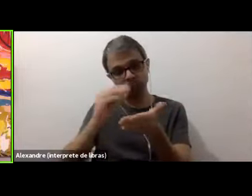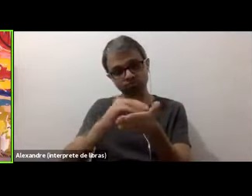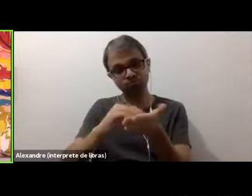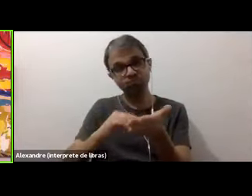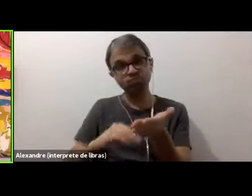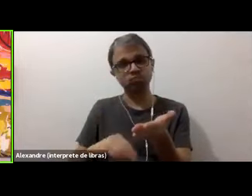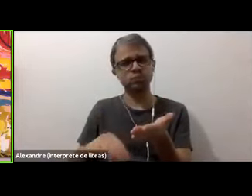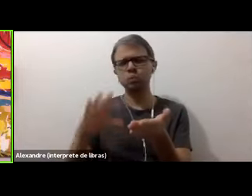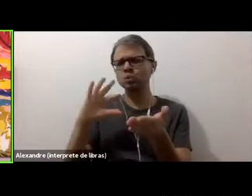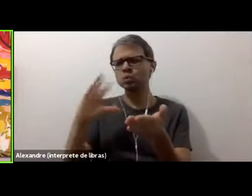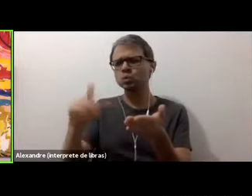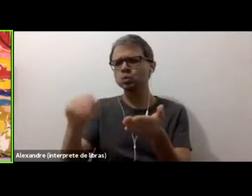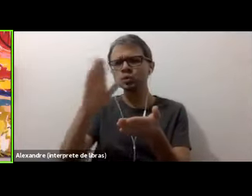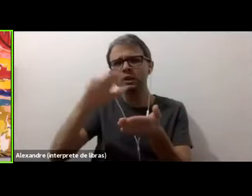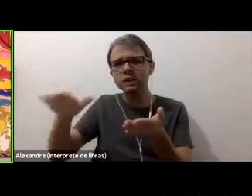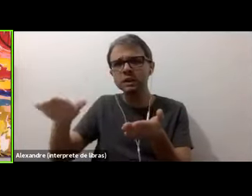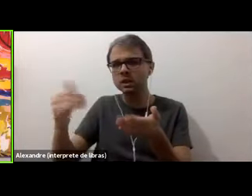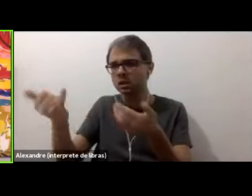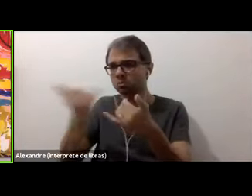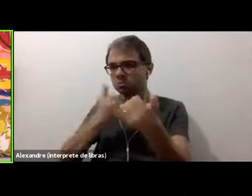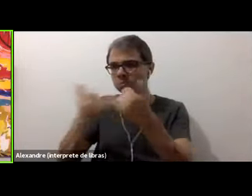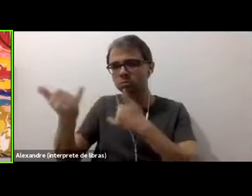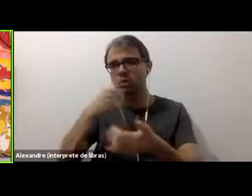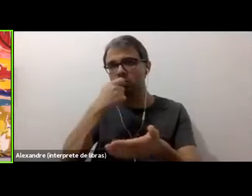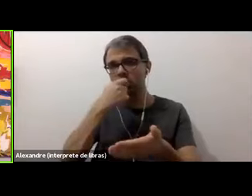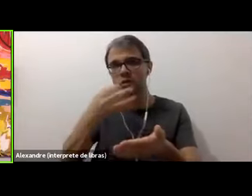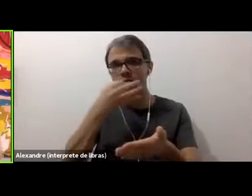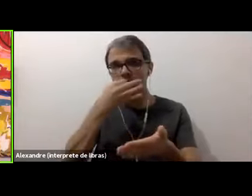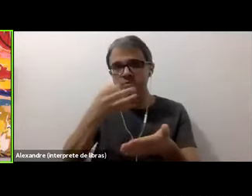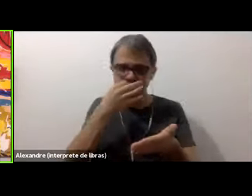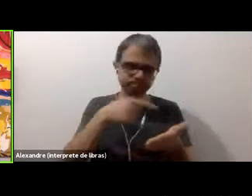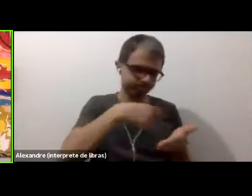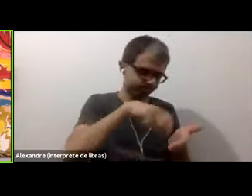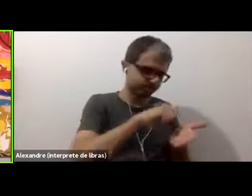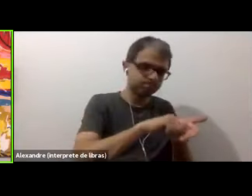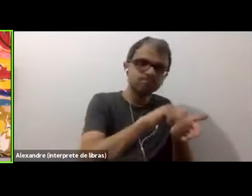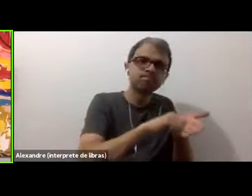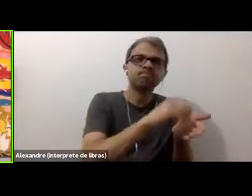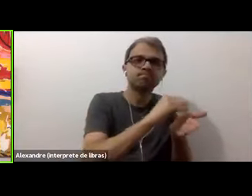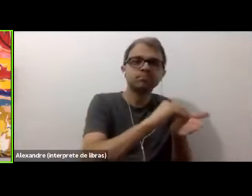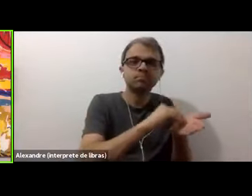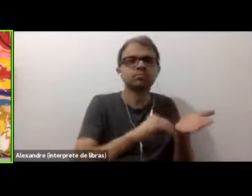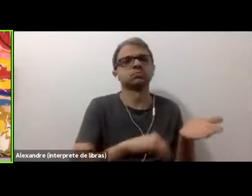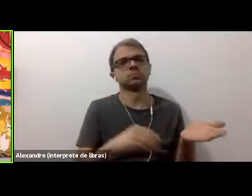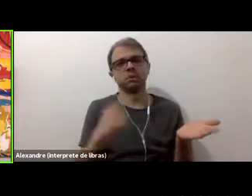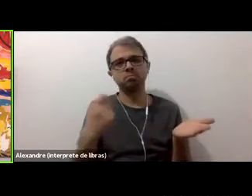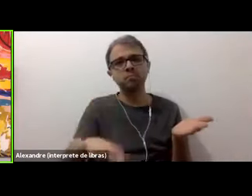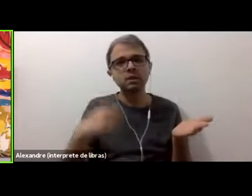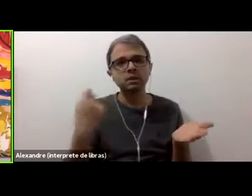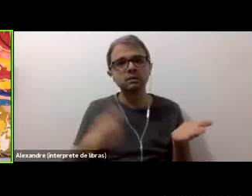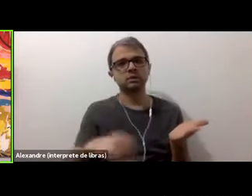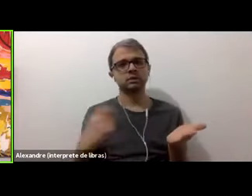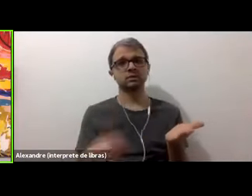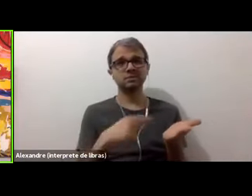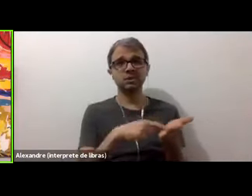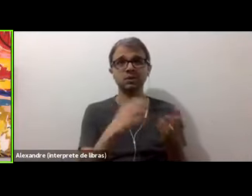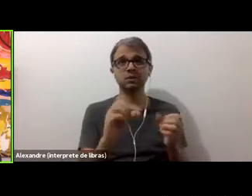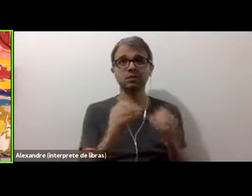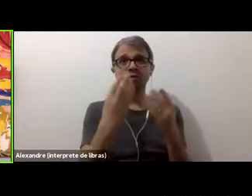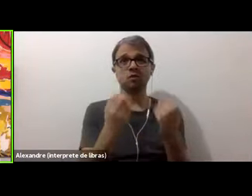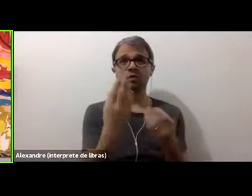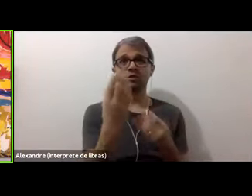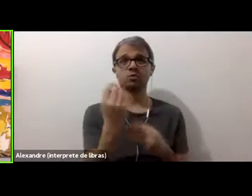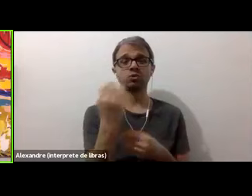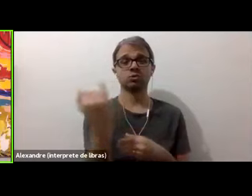alguma forma, a gente deve fazer um esforço para organizar essas informações. E apesar